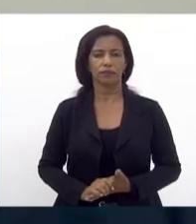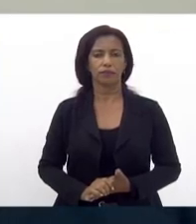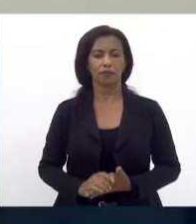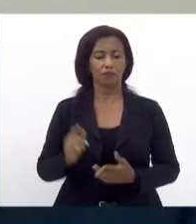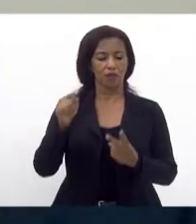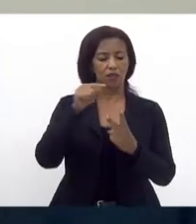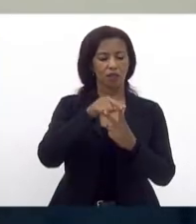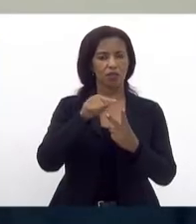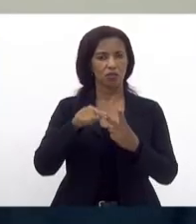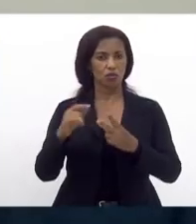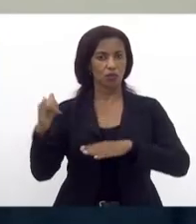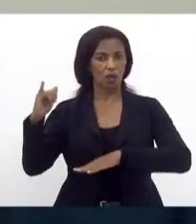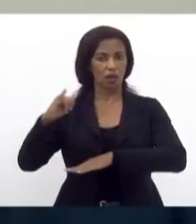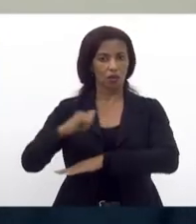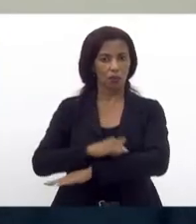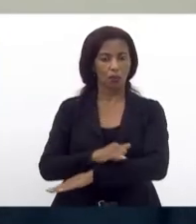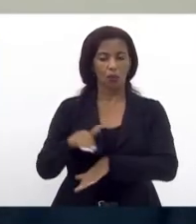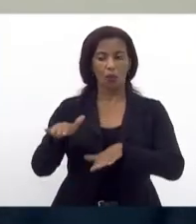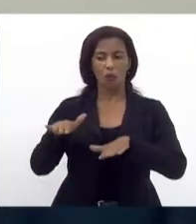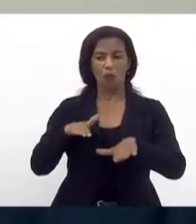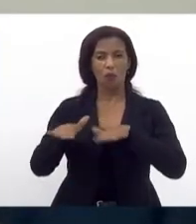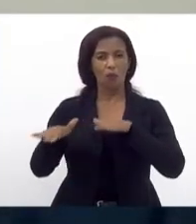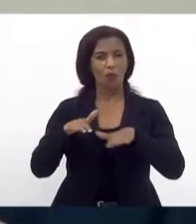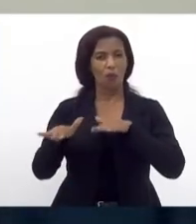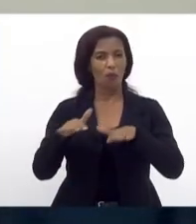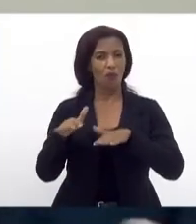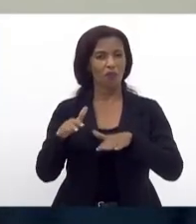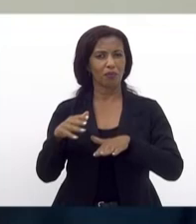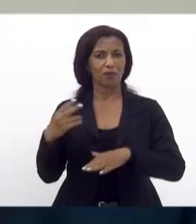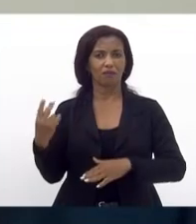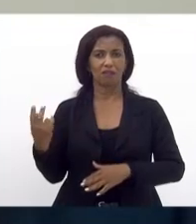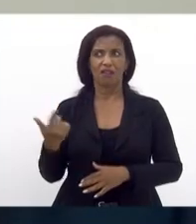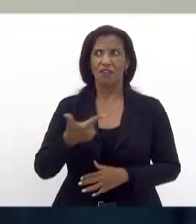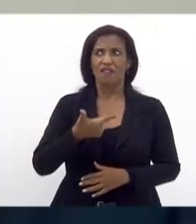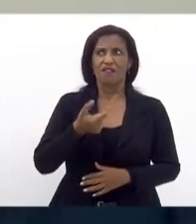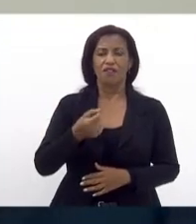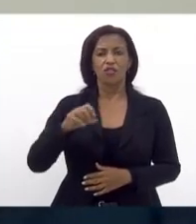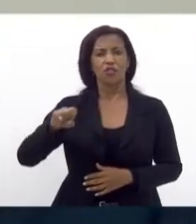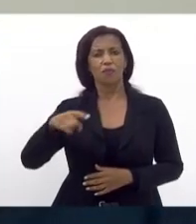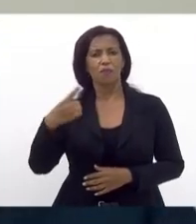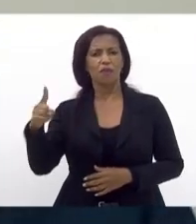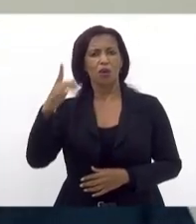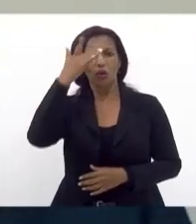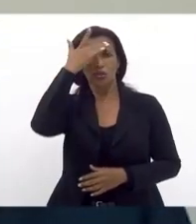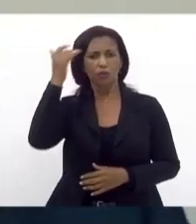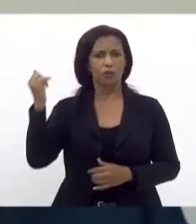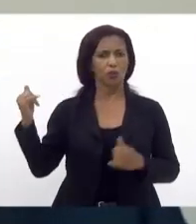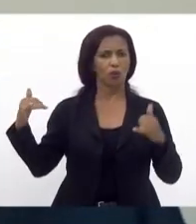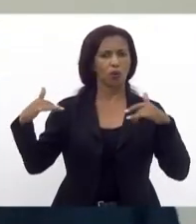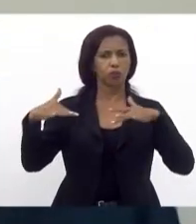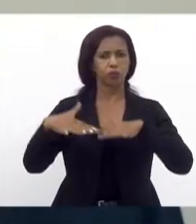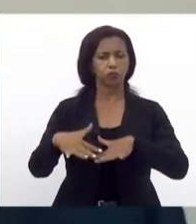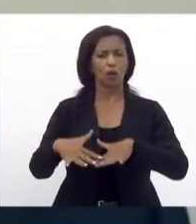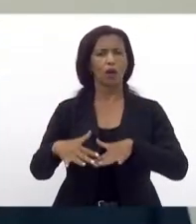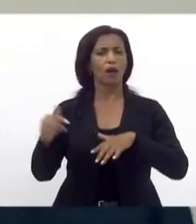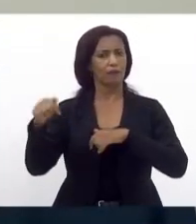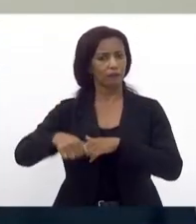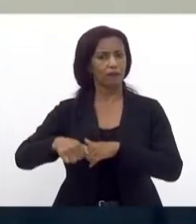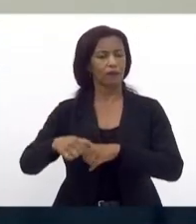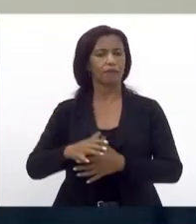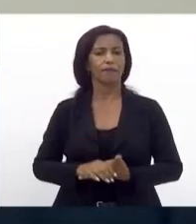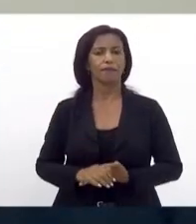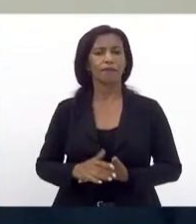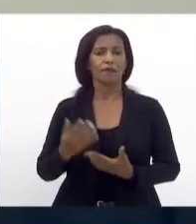Esses dois aeroportos juntos movimentam algo na faixa de 20 milhões de passageiros, como já dito aqui. Né.